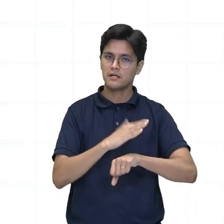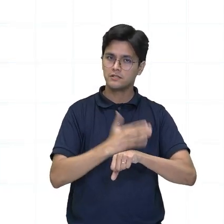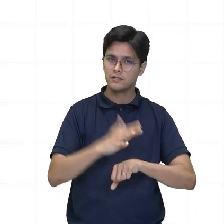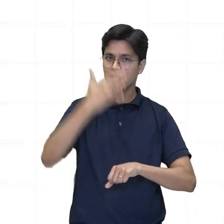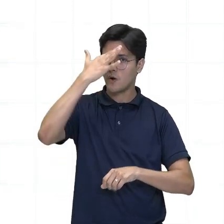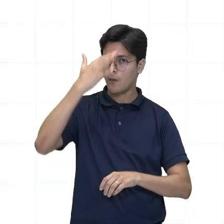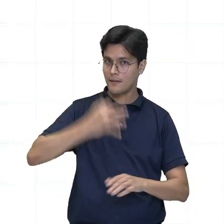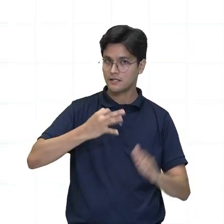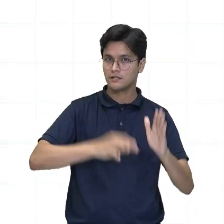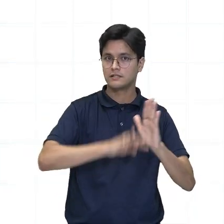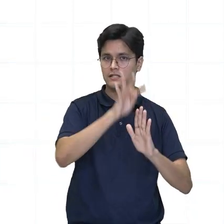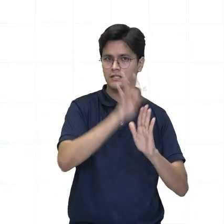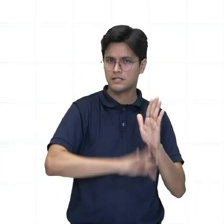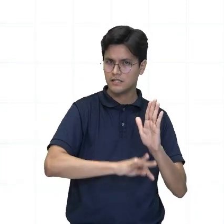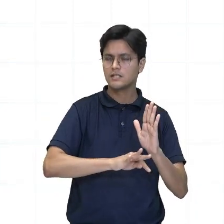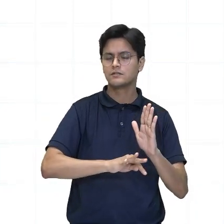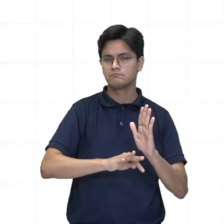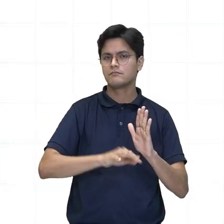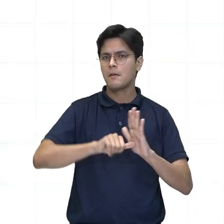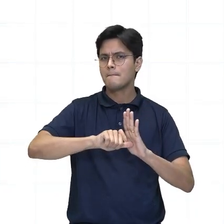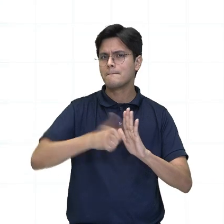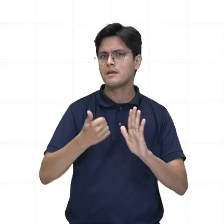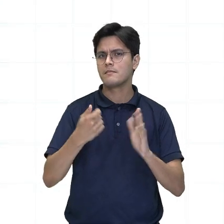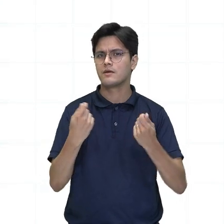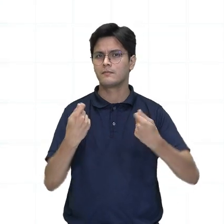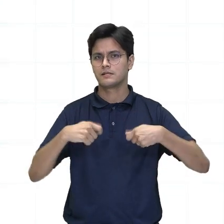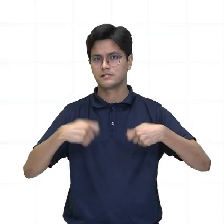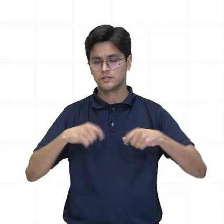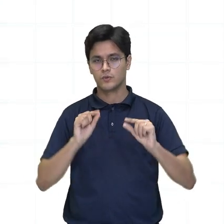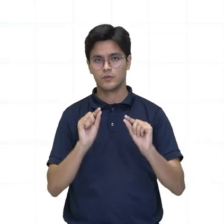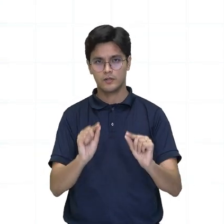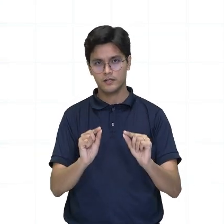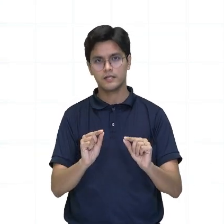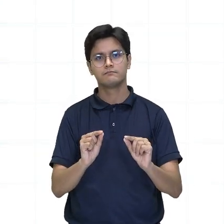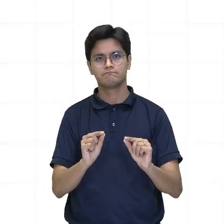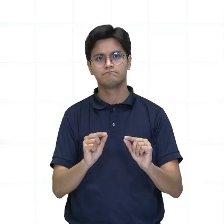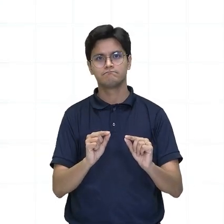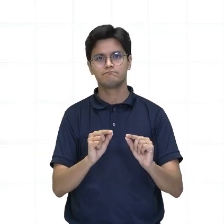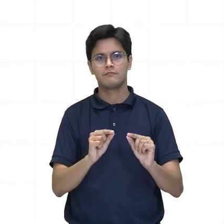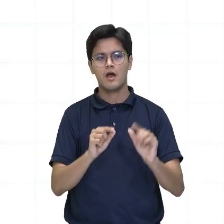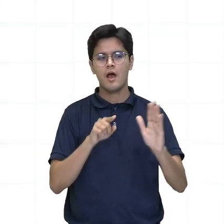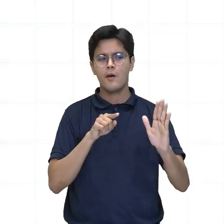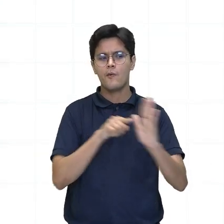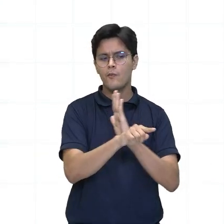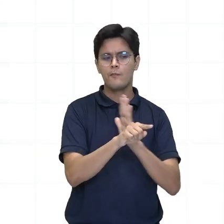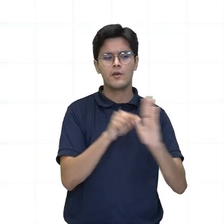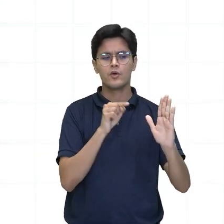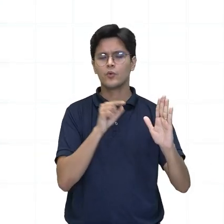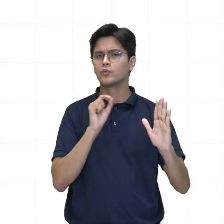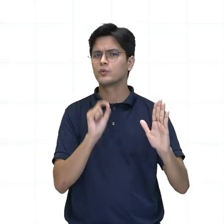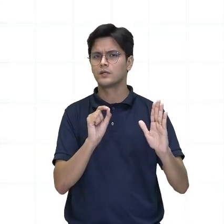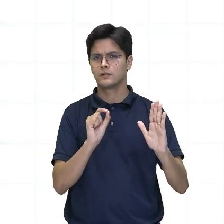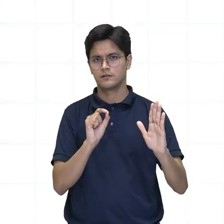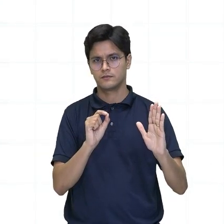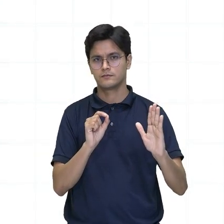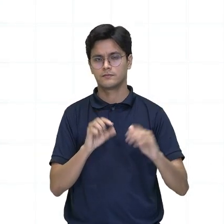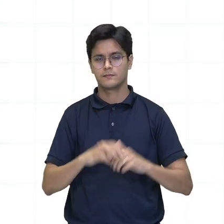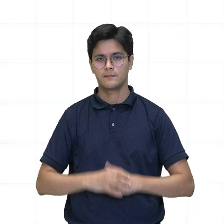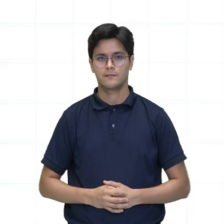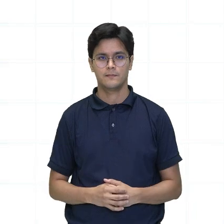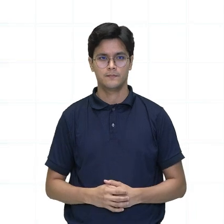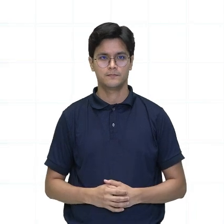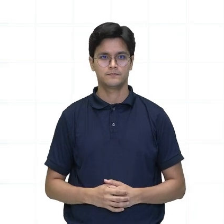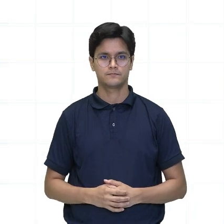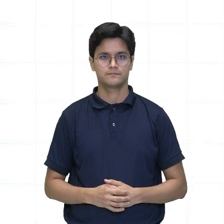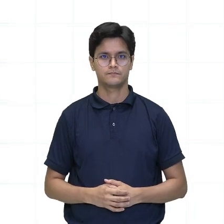vai primeiro saber qual é a pergunta. Vamos ver qual é a pergunta sobre ele.